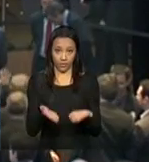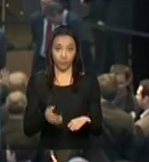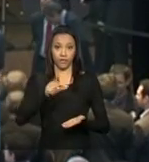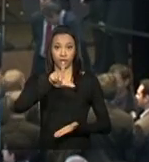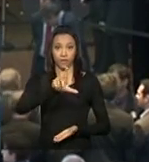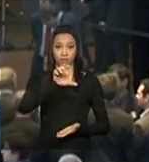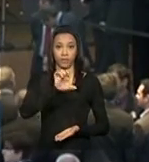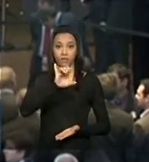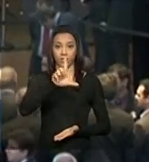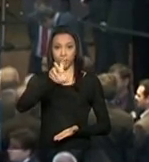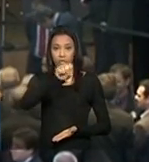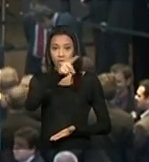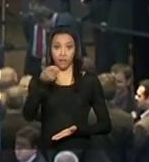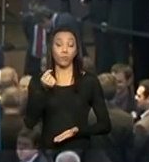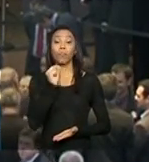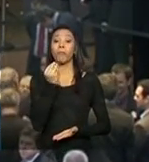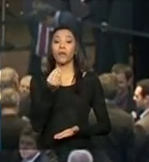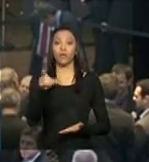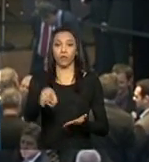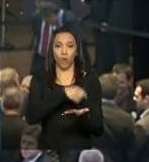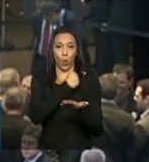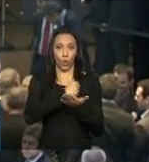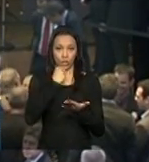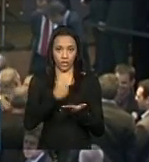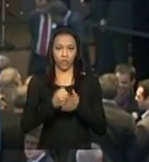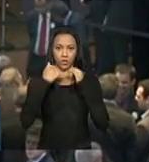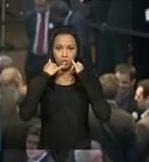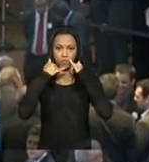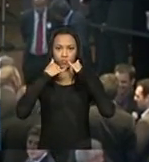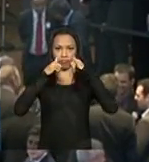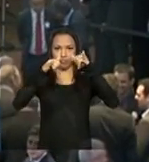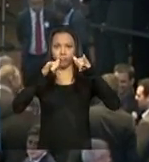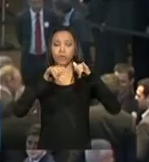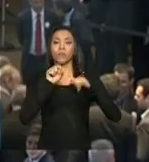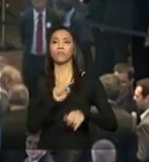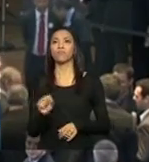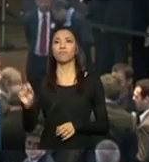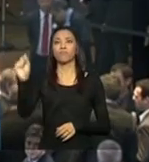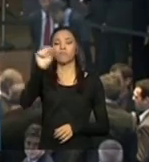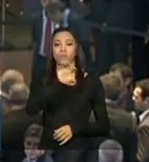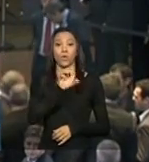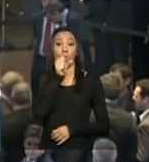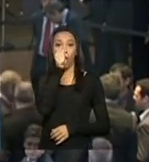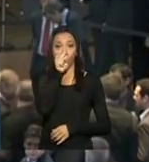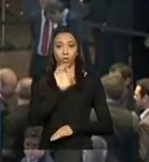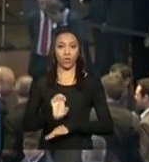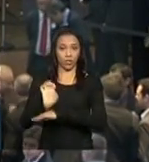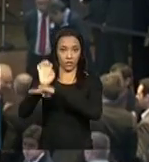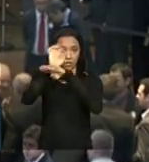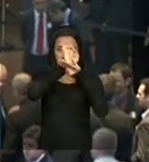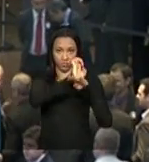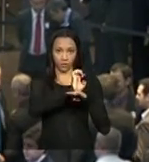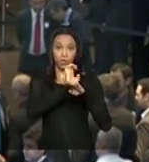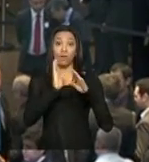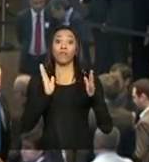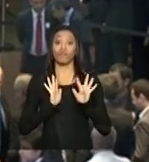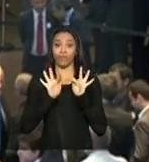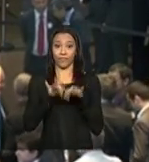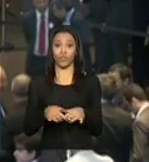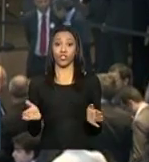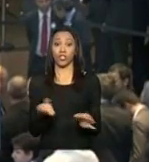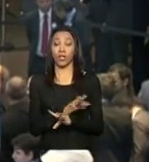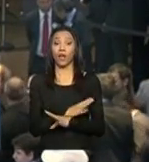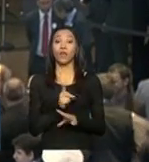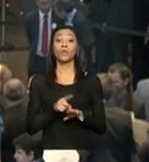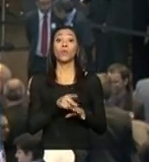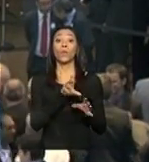Paulo para a contratação de linhas de transmissão em 8 estados. Terminou agora o leilão do